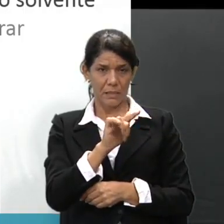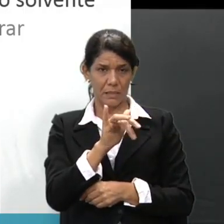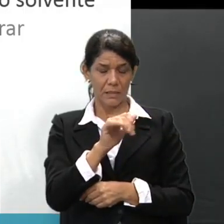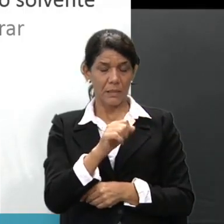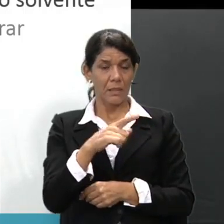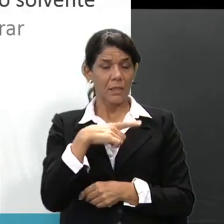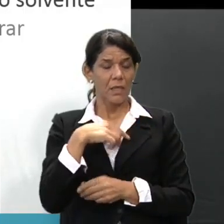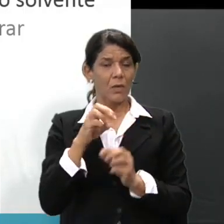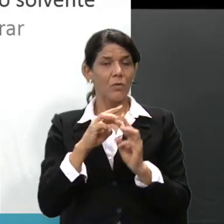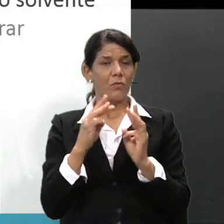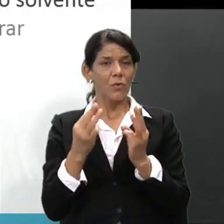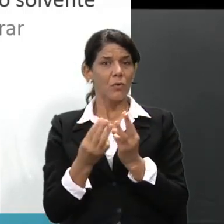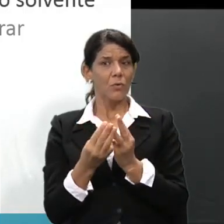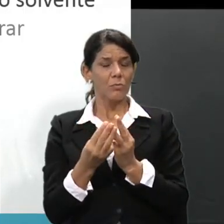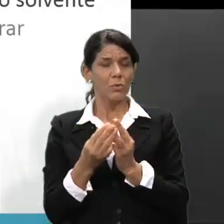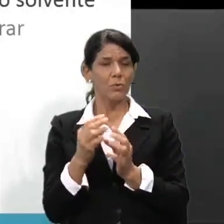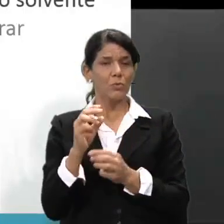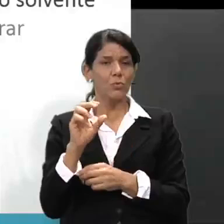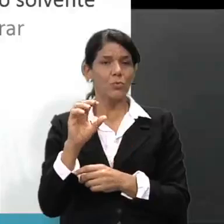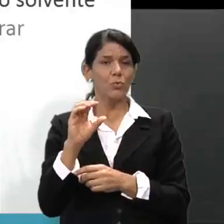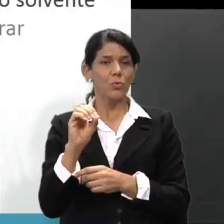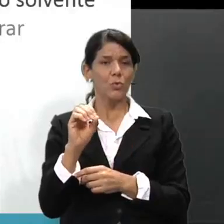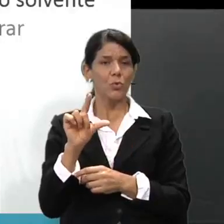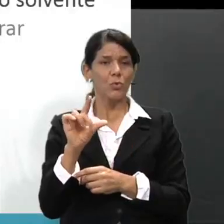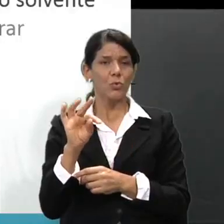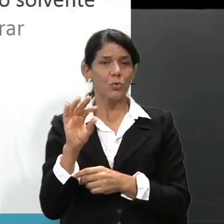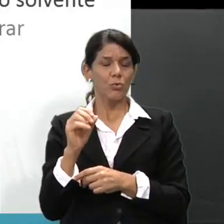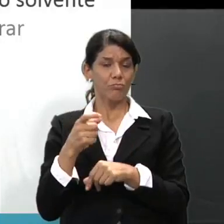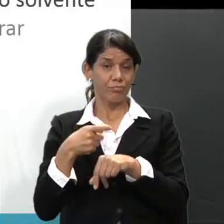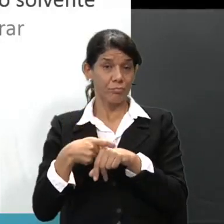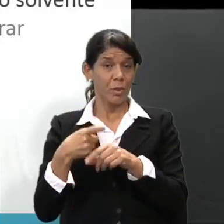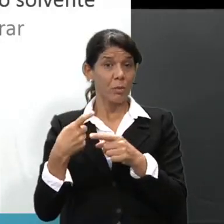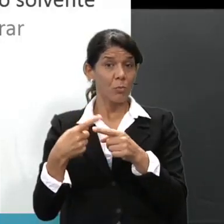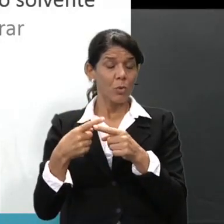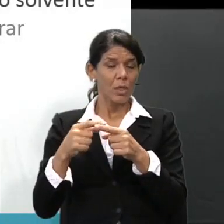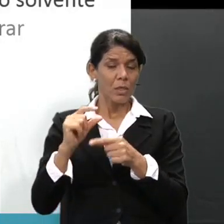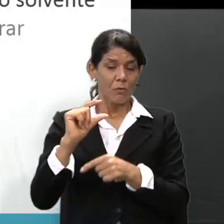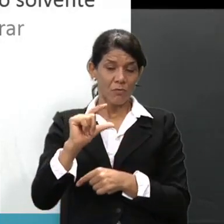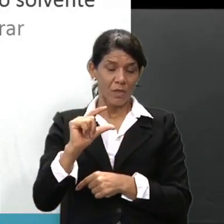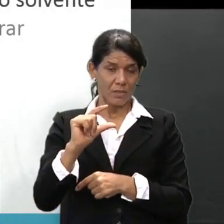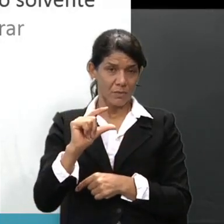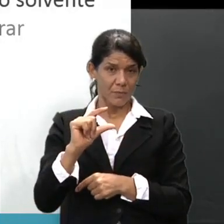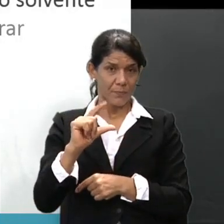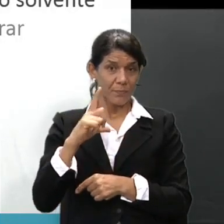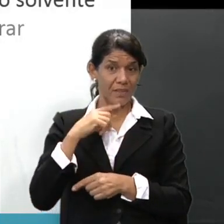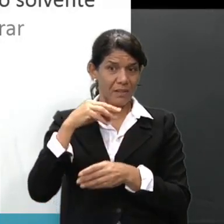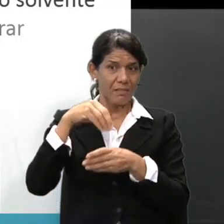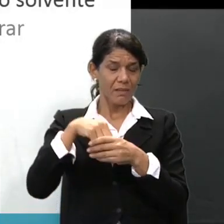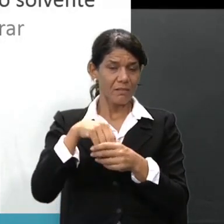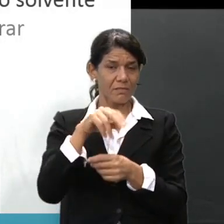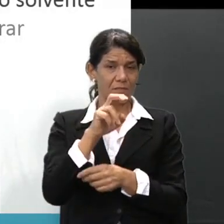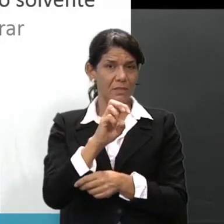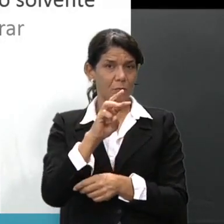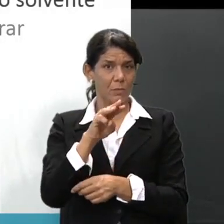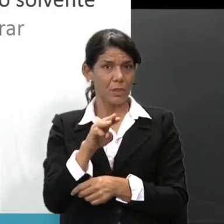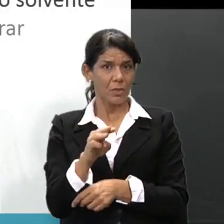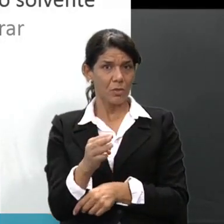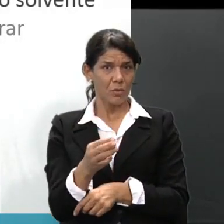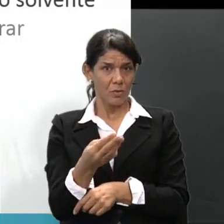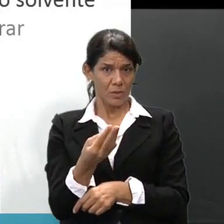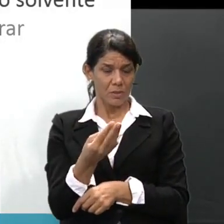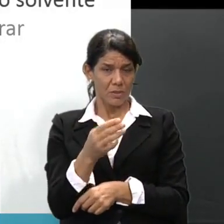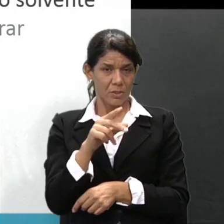considerar o volume do soluto. Por quê? No frasco ampola, que contém 5 milhões de